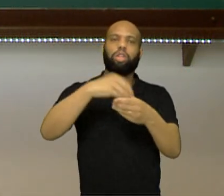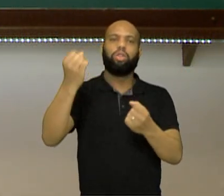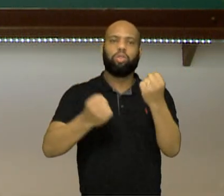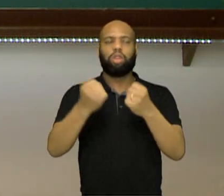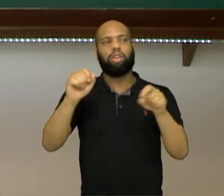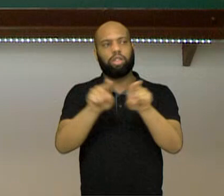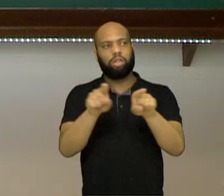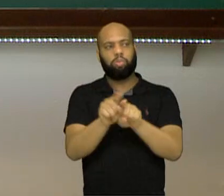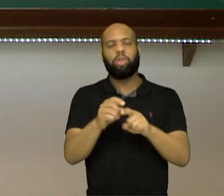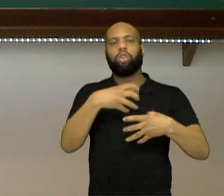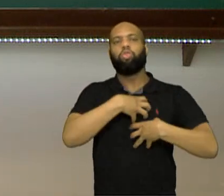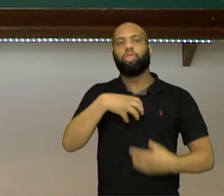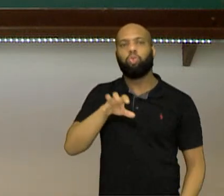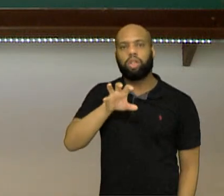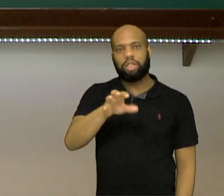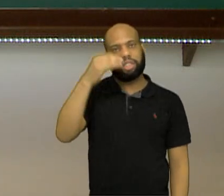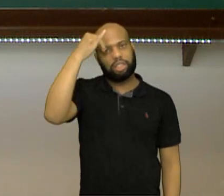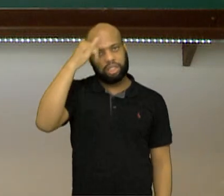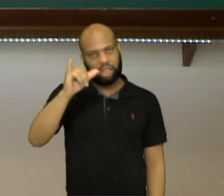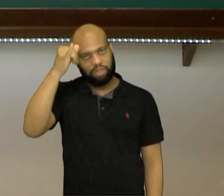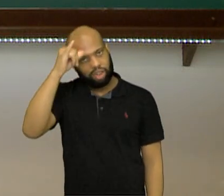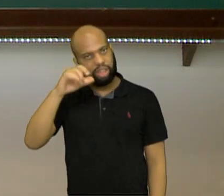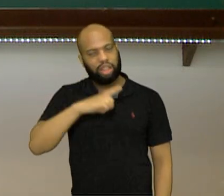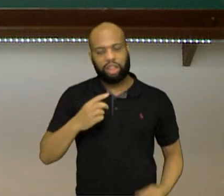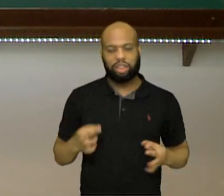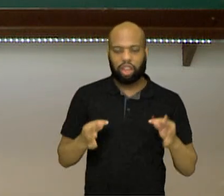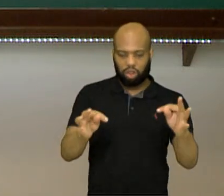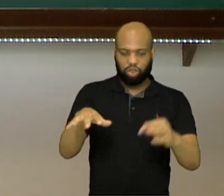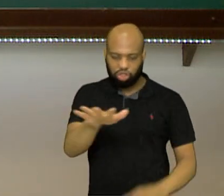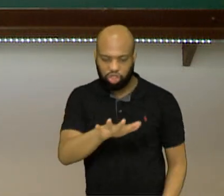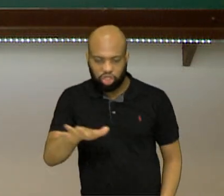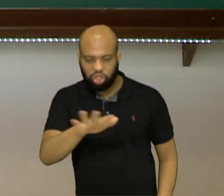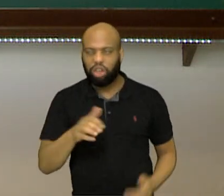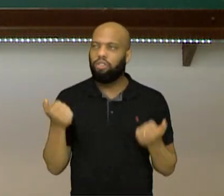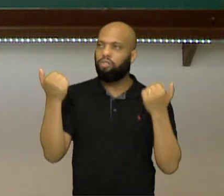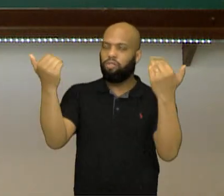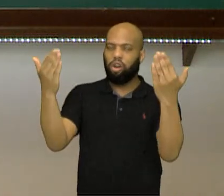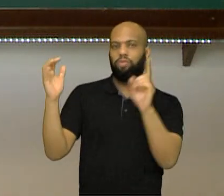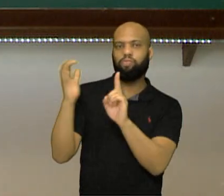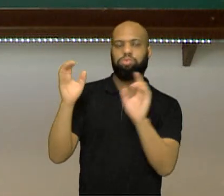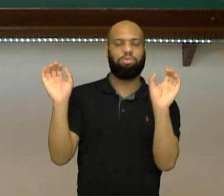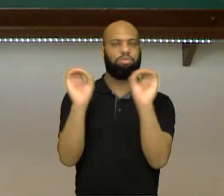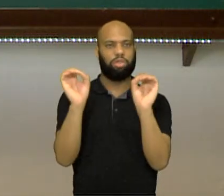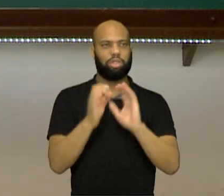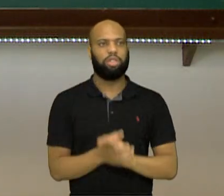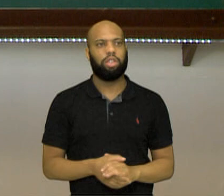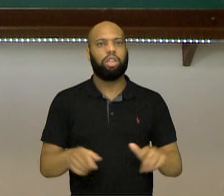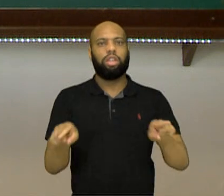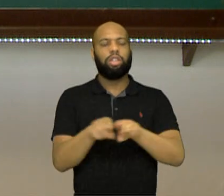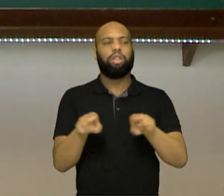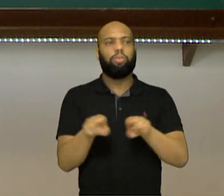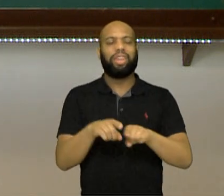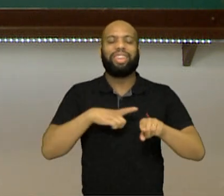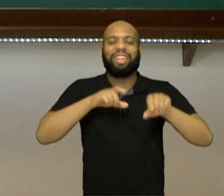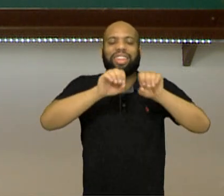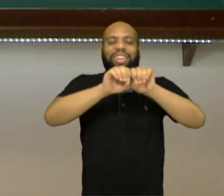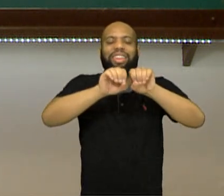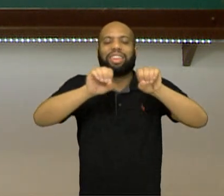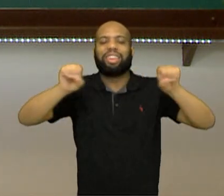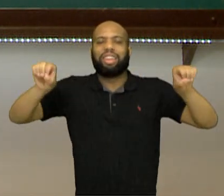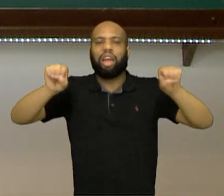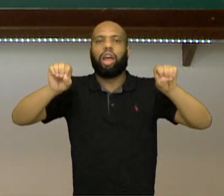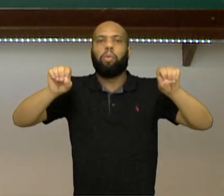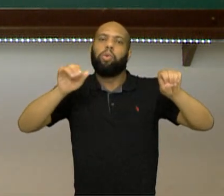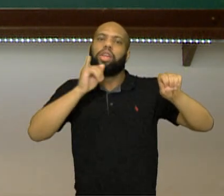não, para que aquela parte eletrônica do carro não sofra interferência externa, tá? Cabos coaxiais, antena